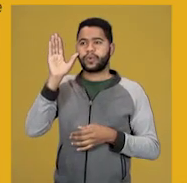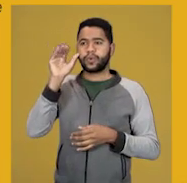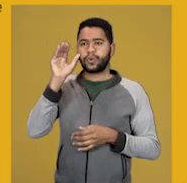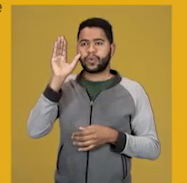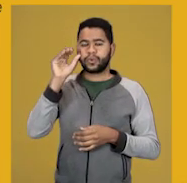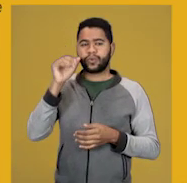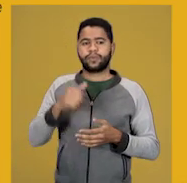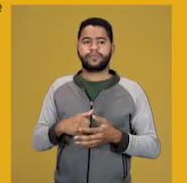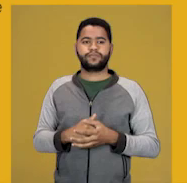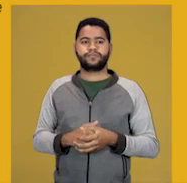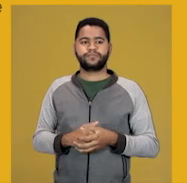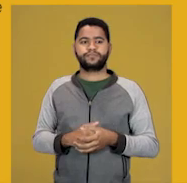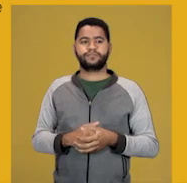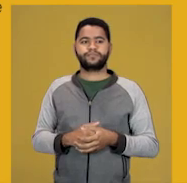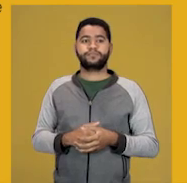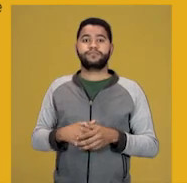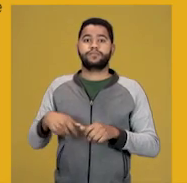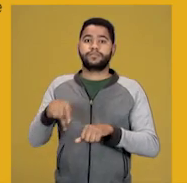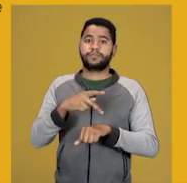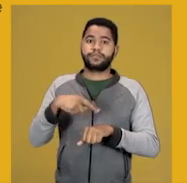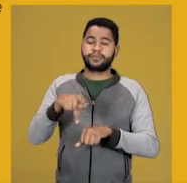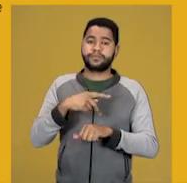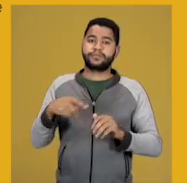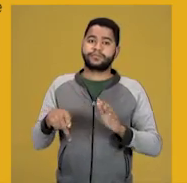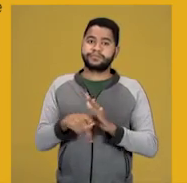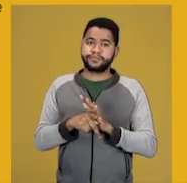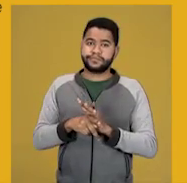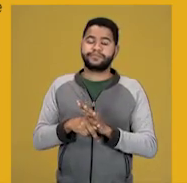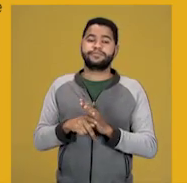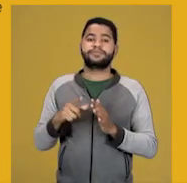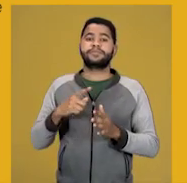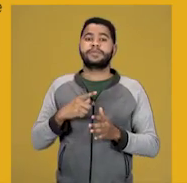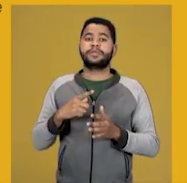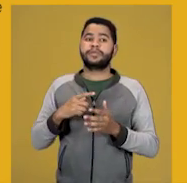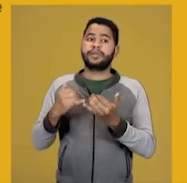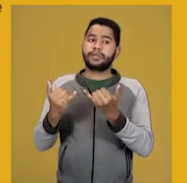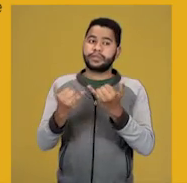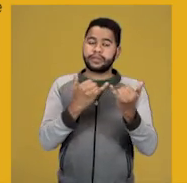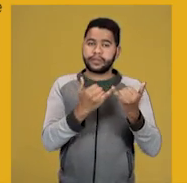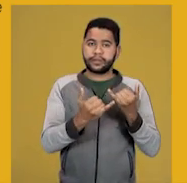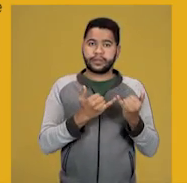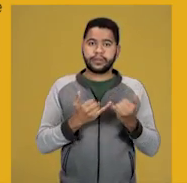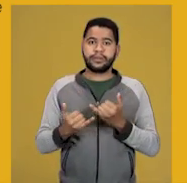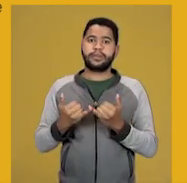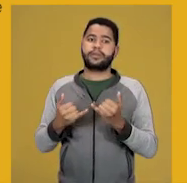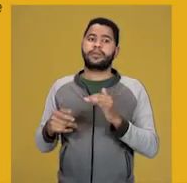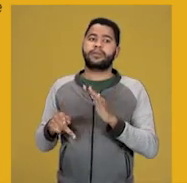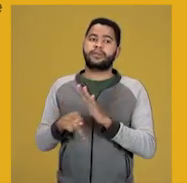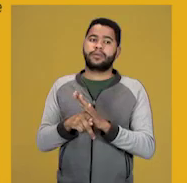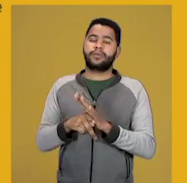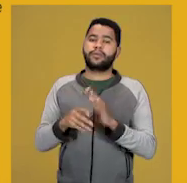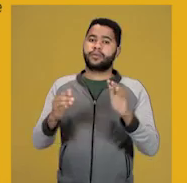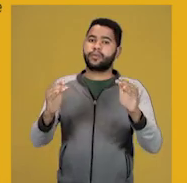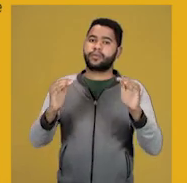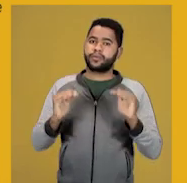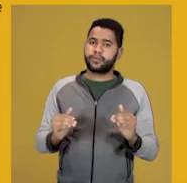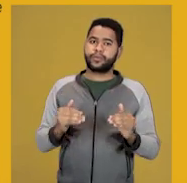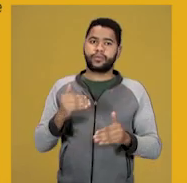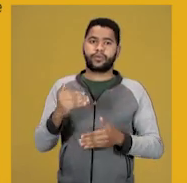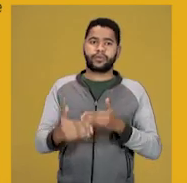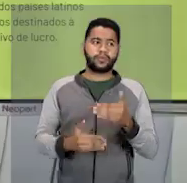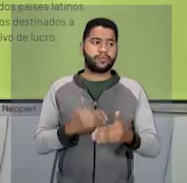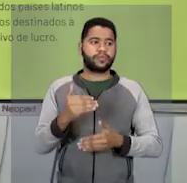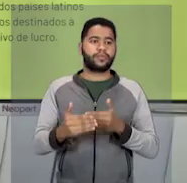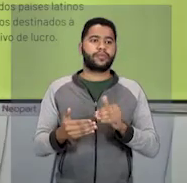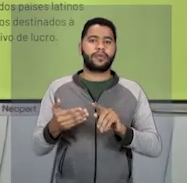relação a isso. Olha lá. Os países que integram a América Latina possuem semelhanças quanto à condição de subdesenvolvimento, então, pelo